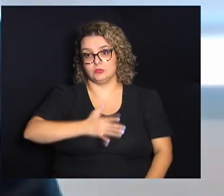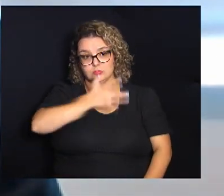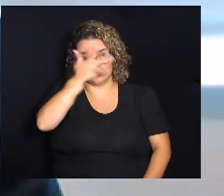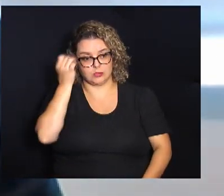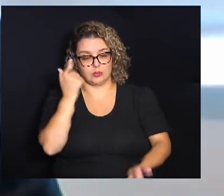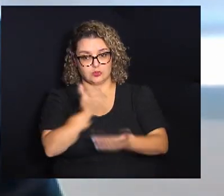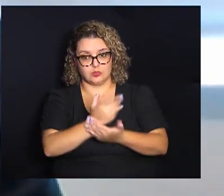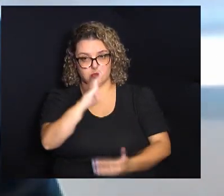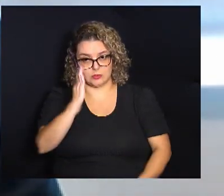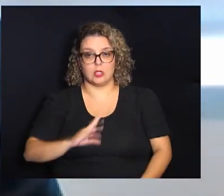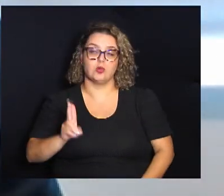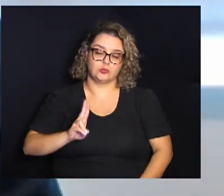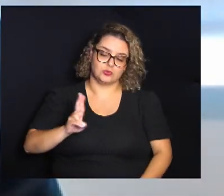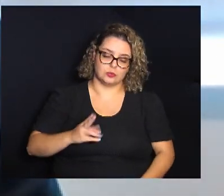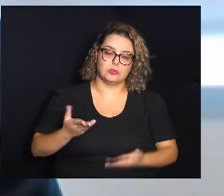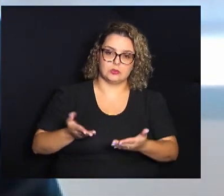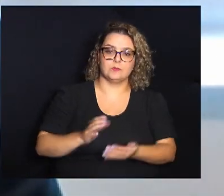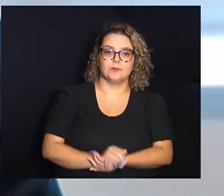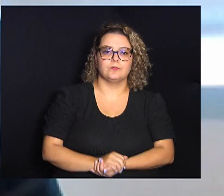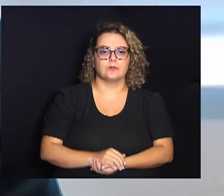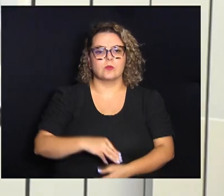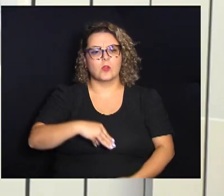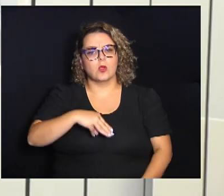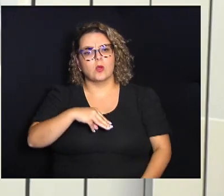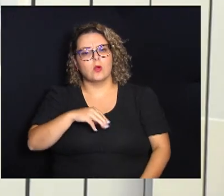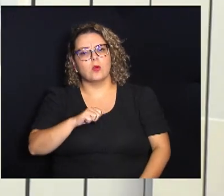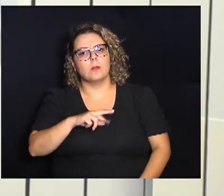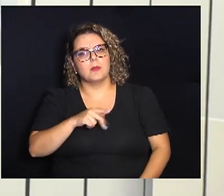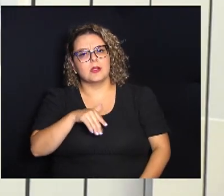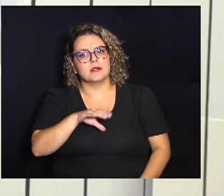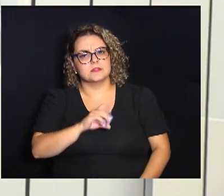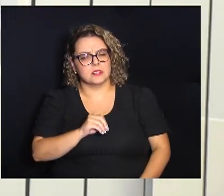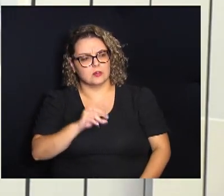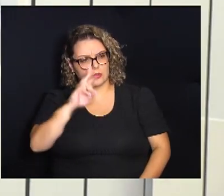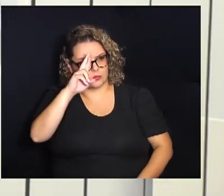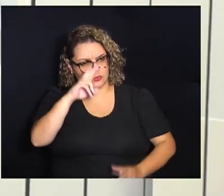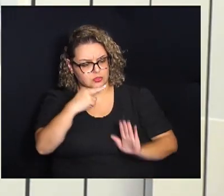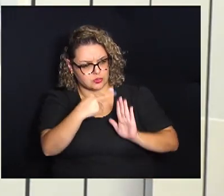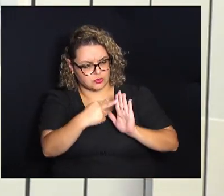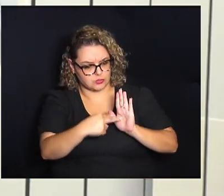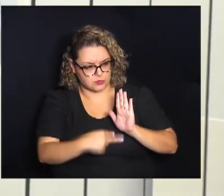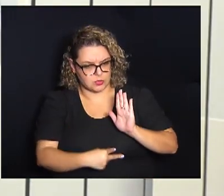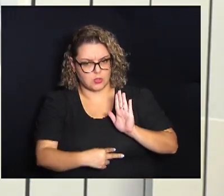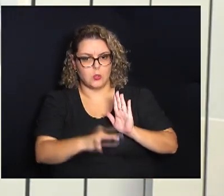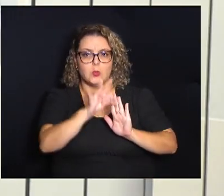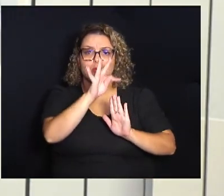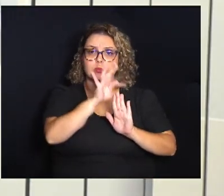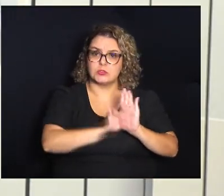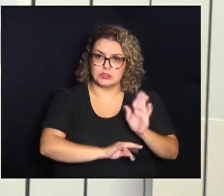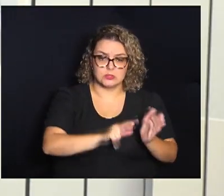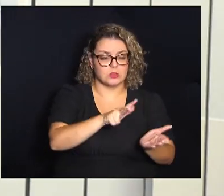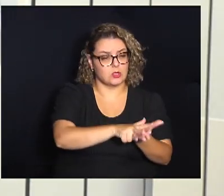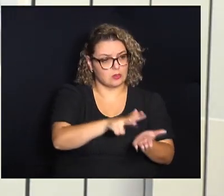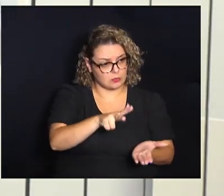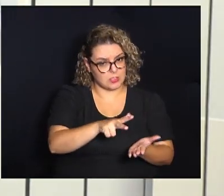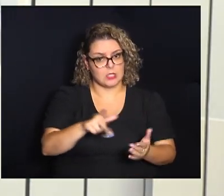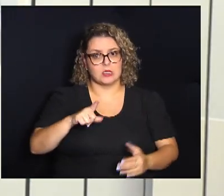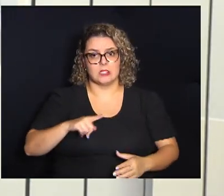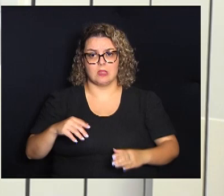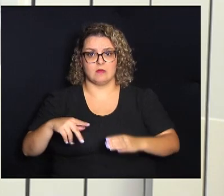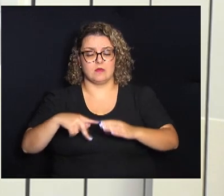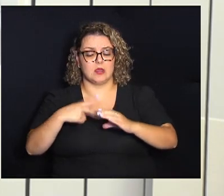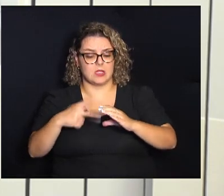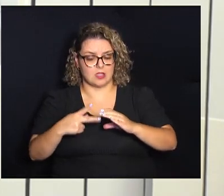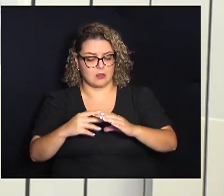disso. Ô Marcelo, e como que o senhor assistiu o texto da regulamentação que passou pela Câmara dos